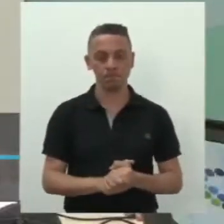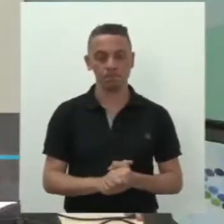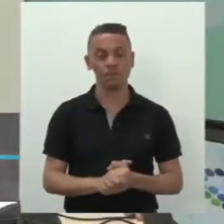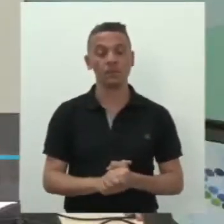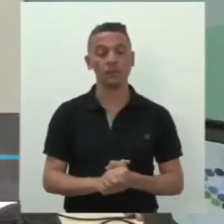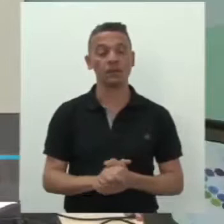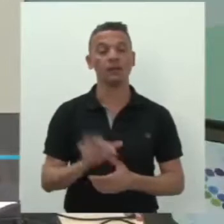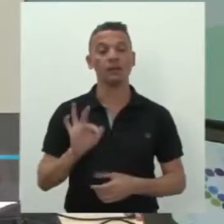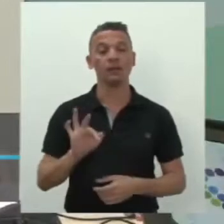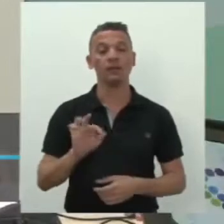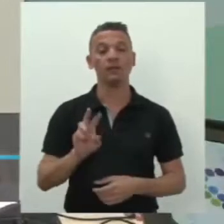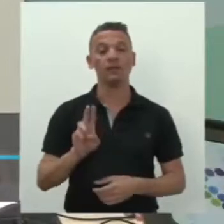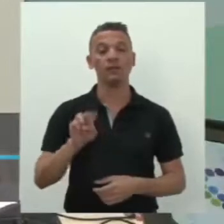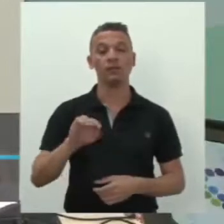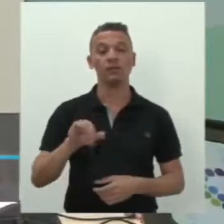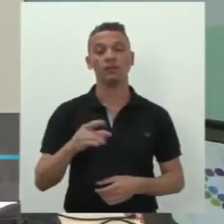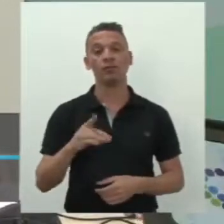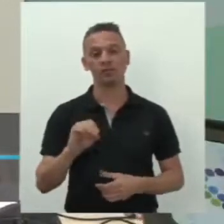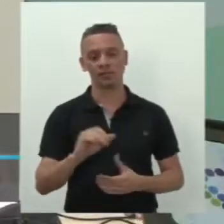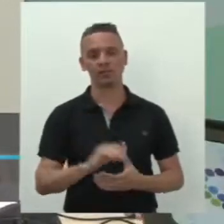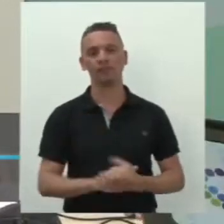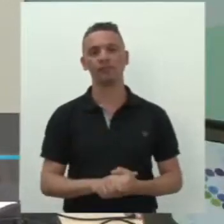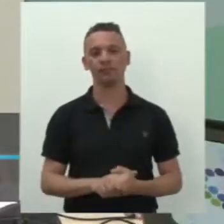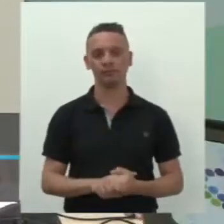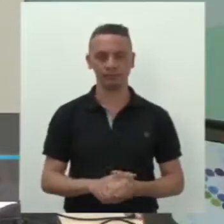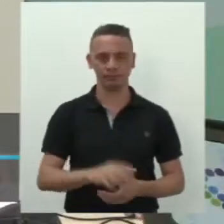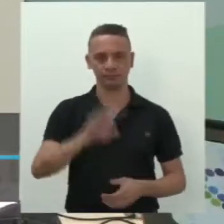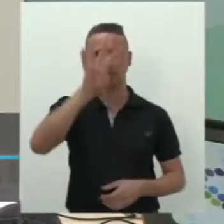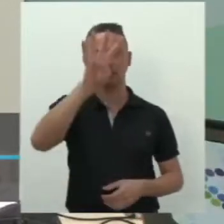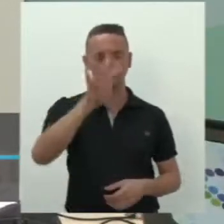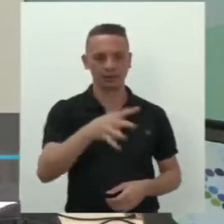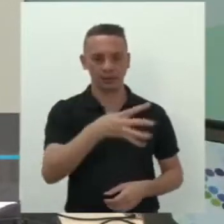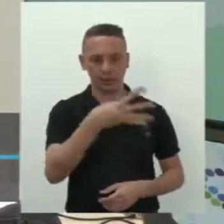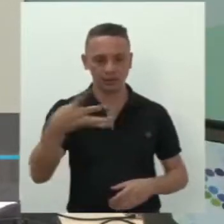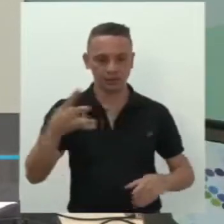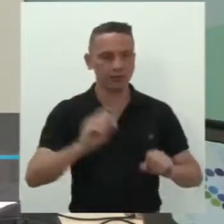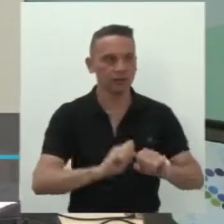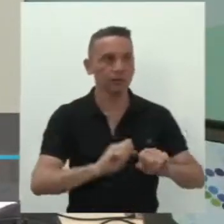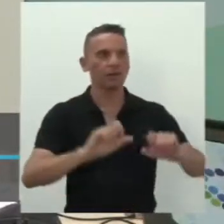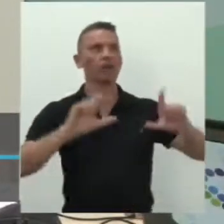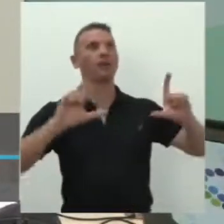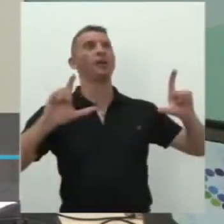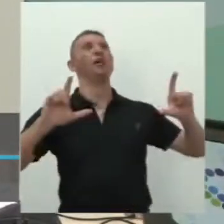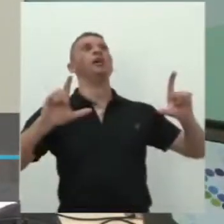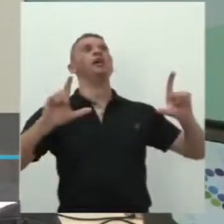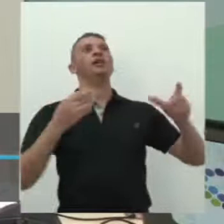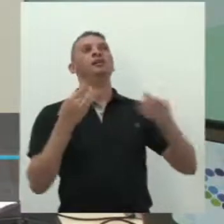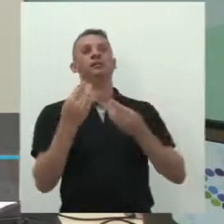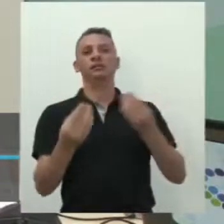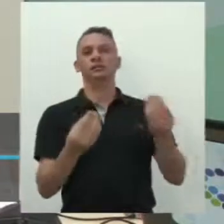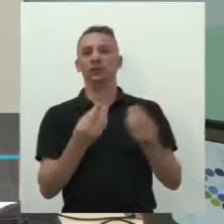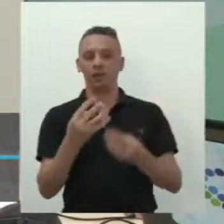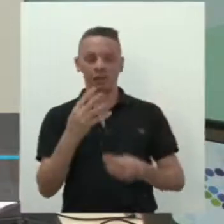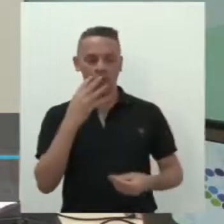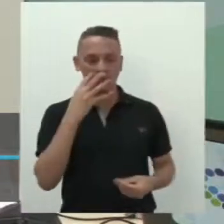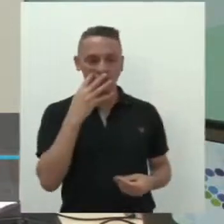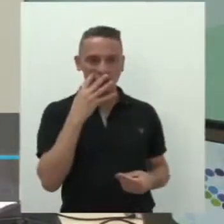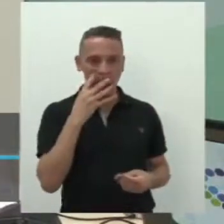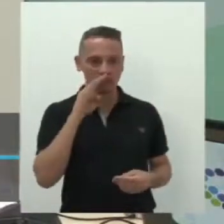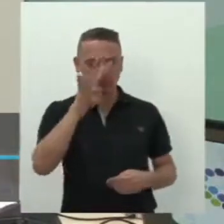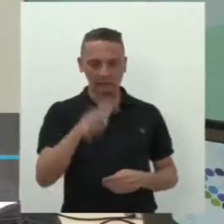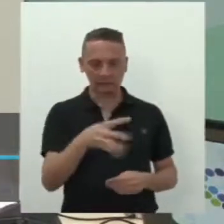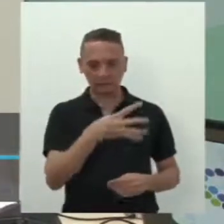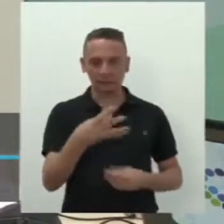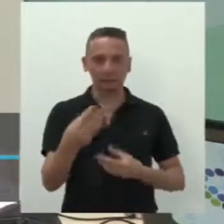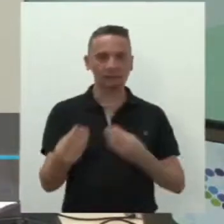função. Eu sei que todo mundo abre o Excel, já pensa naquelas equações, vou deixar tudo automatizado na minha planilha, vou deixar tudo